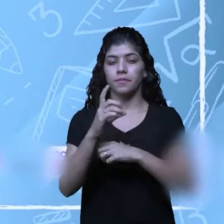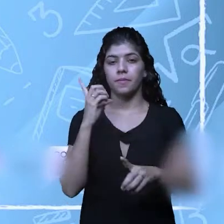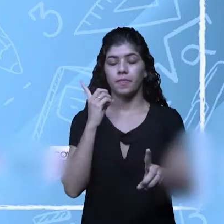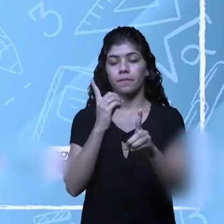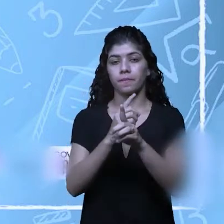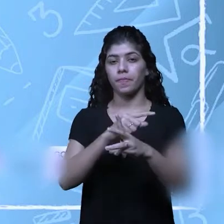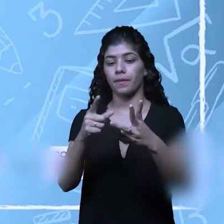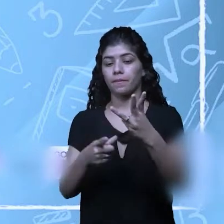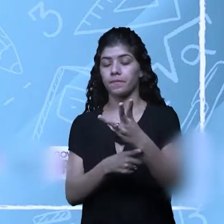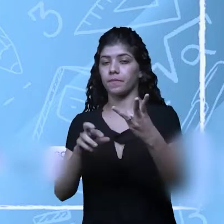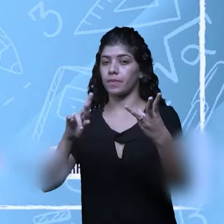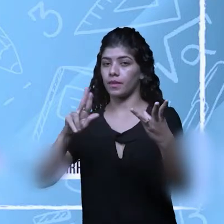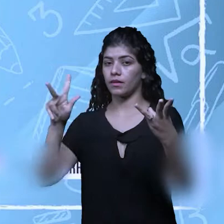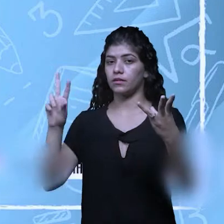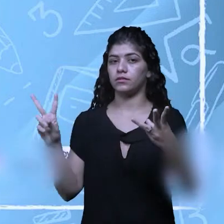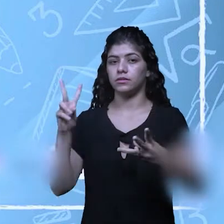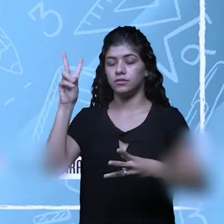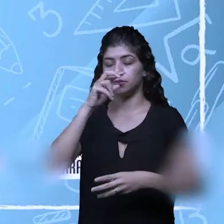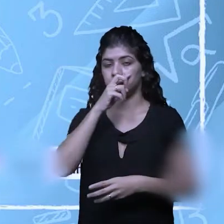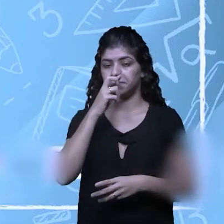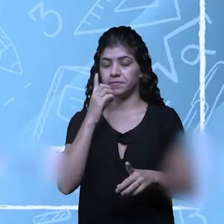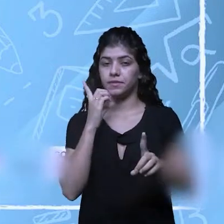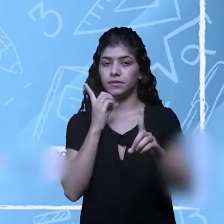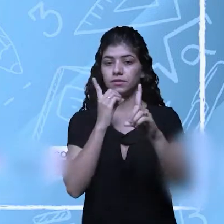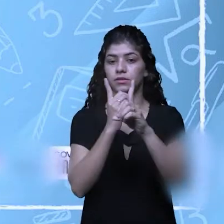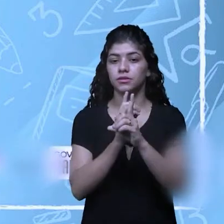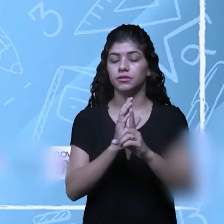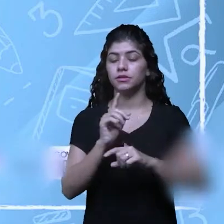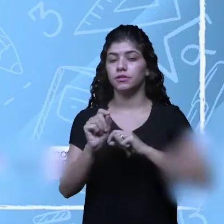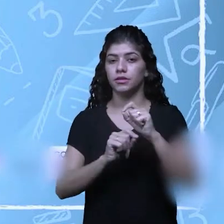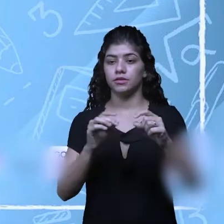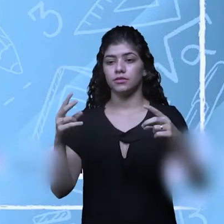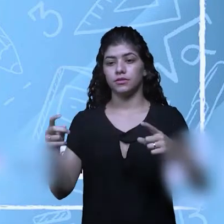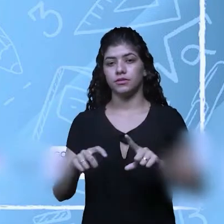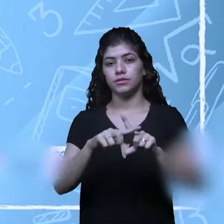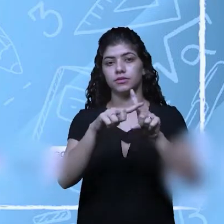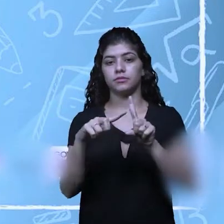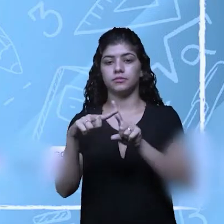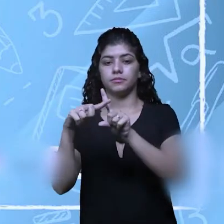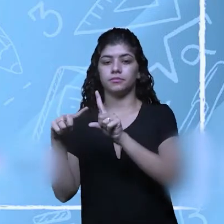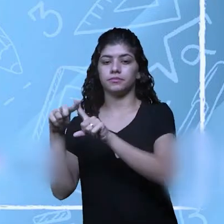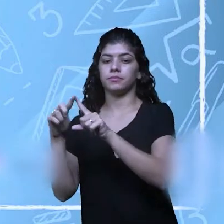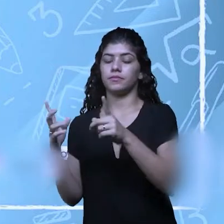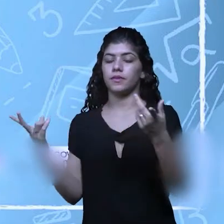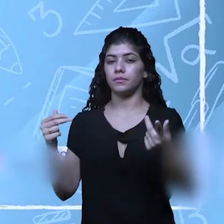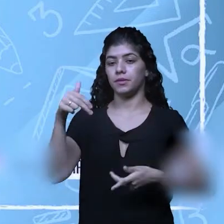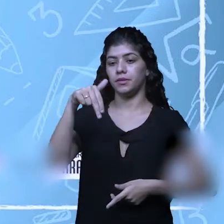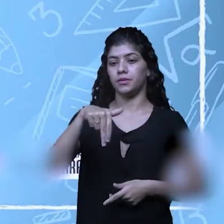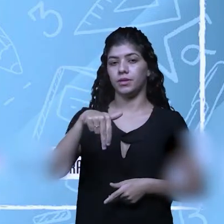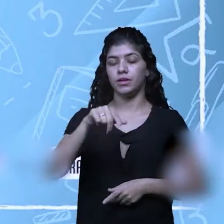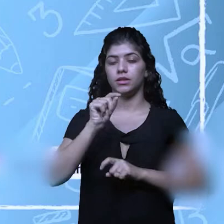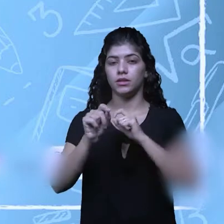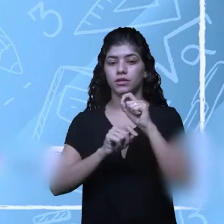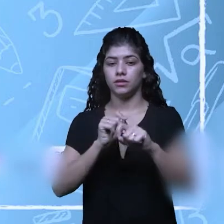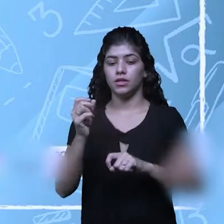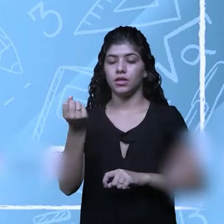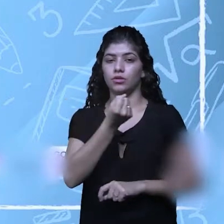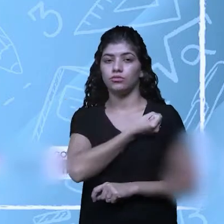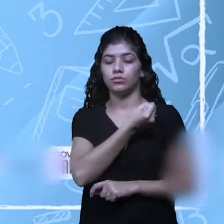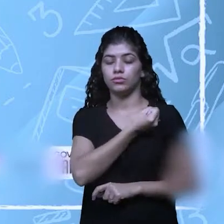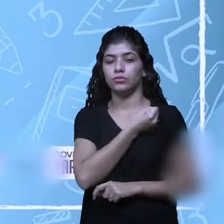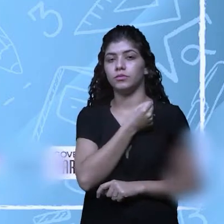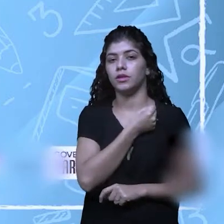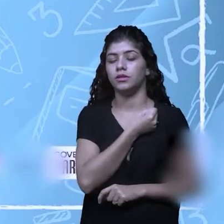3 valores diferentes. E aí, esses valores que você encontrou, é que você vai somar. E embaixo é o N, é o número